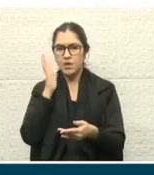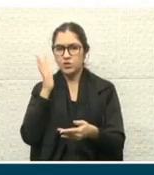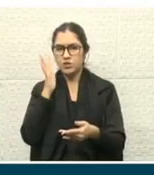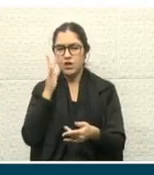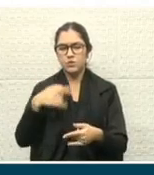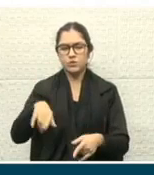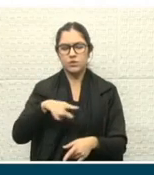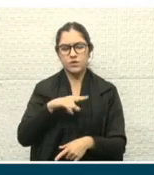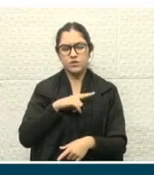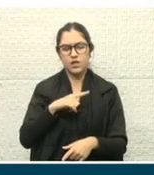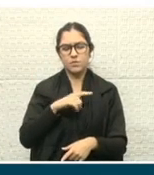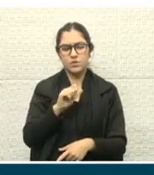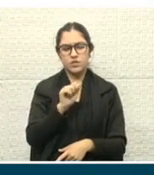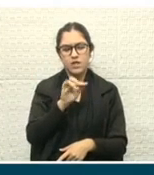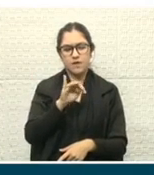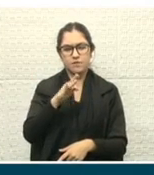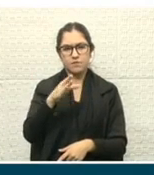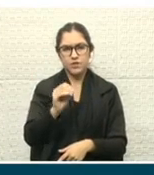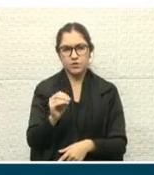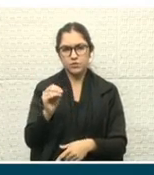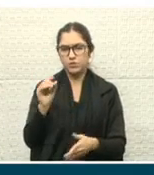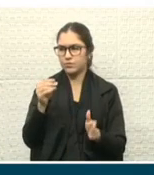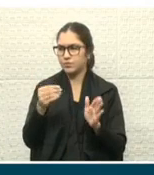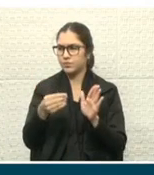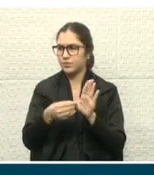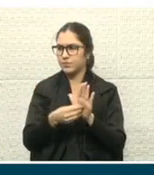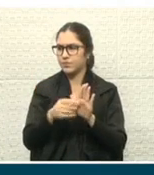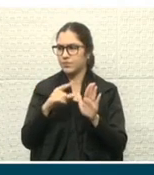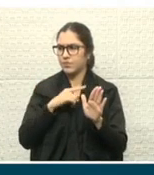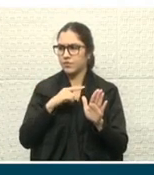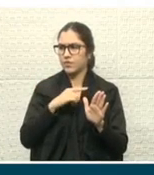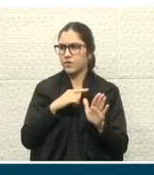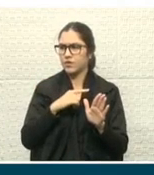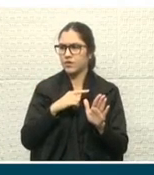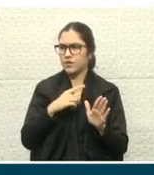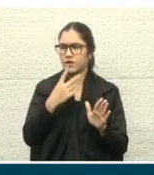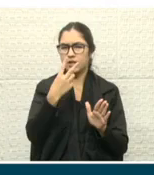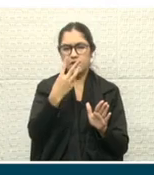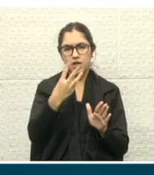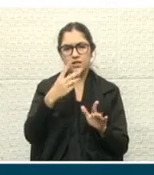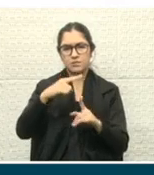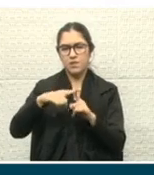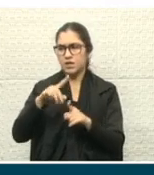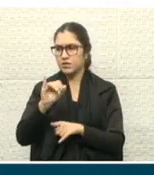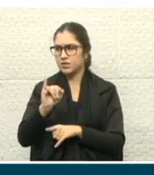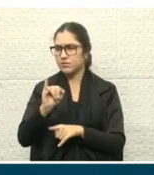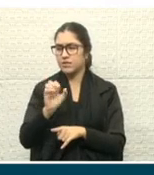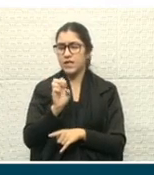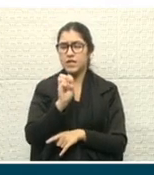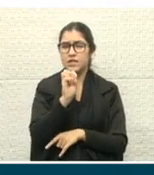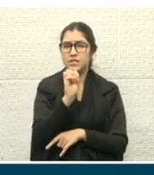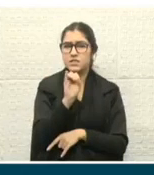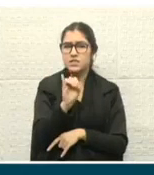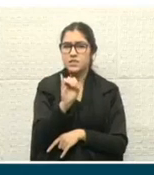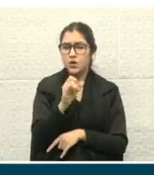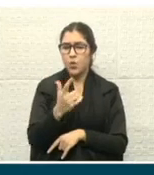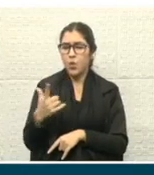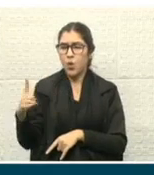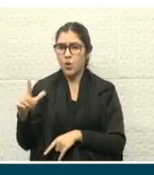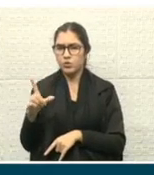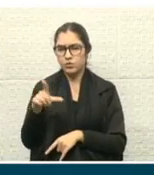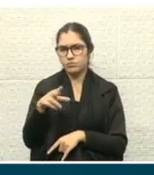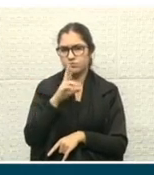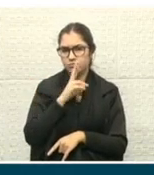vamos ter o afixo desse ponto, do 3 mais i. Se o outro ponto, a